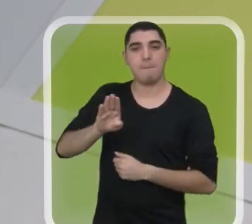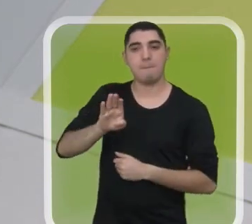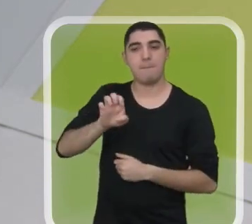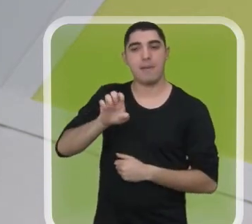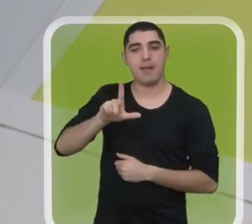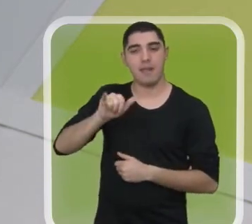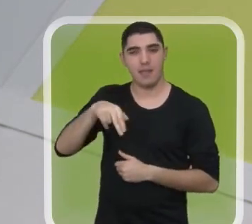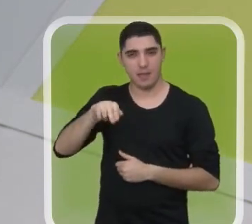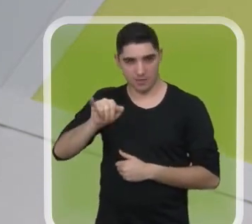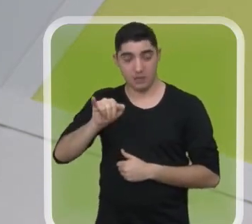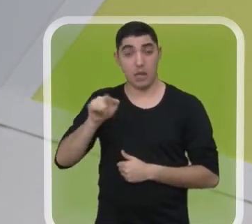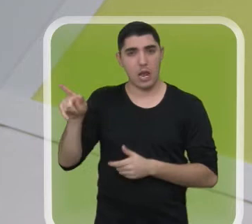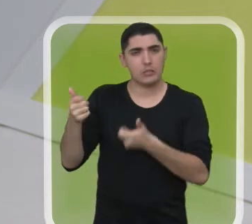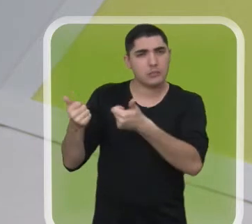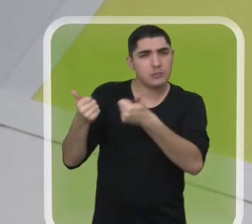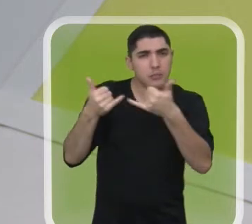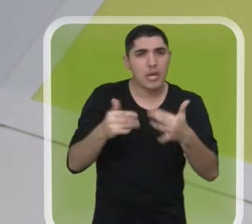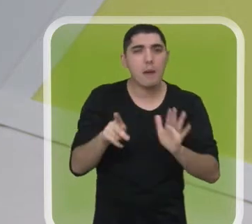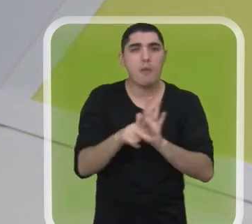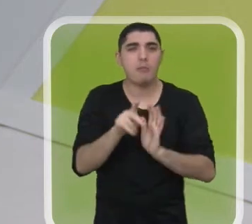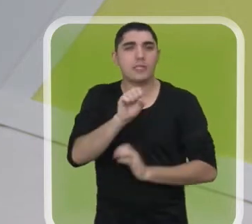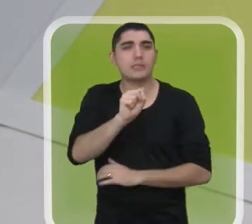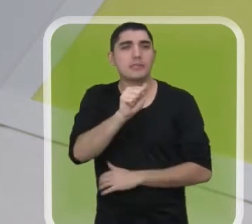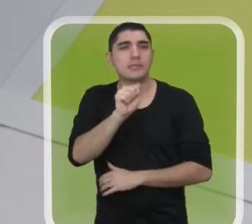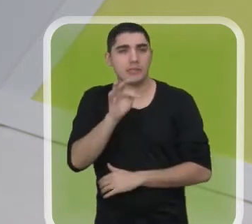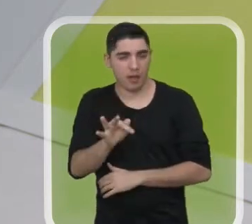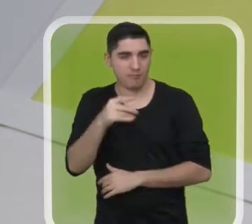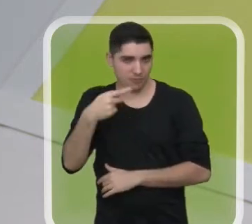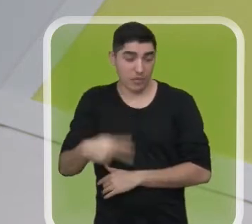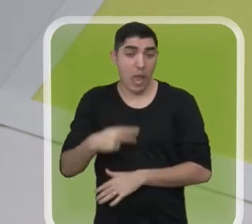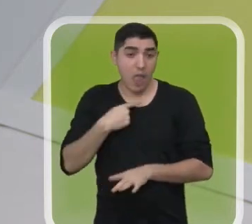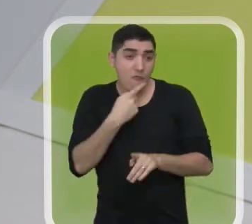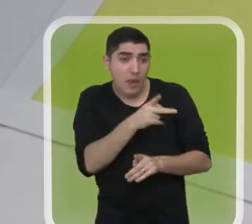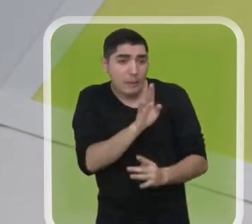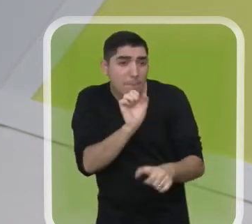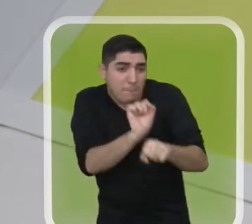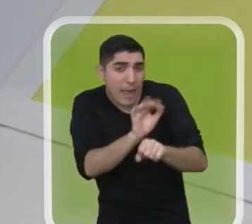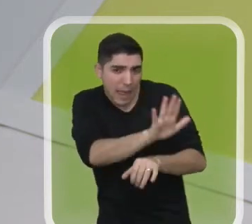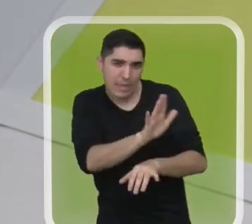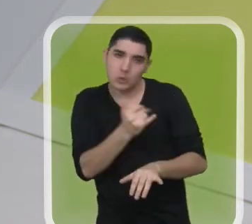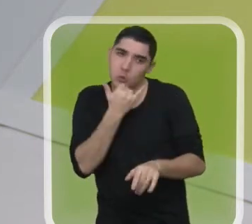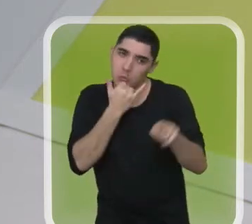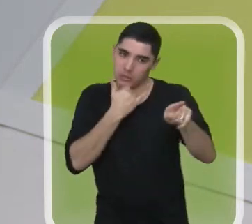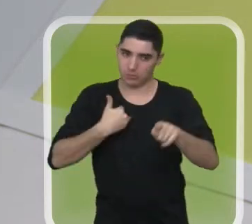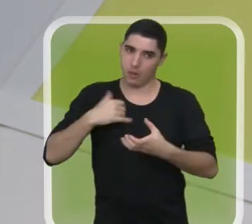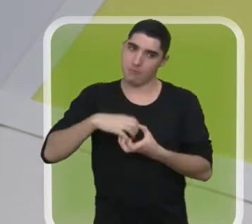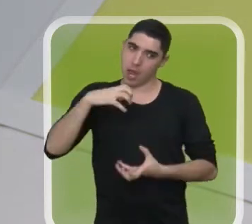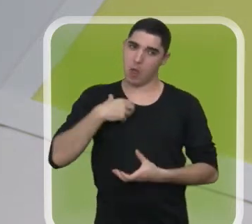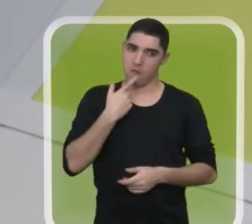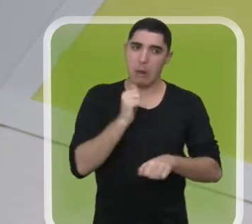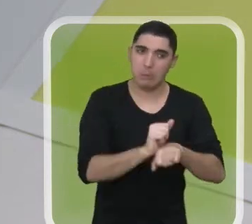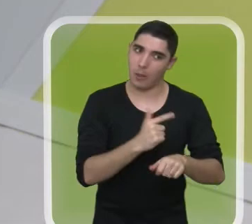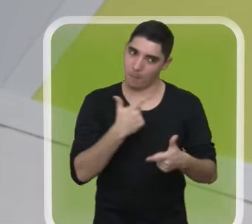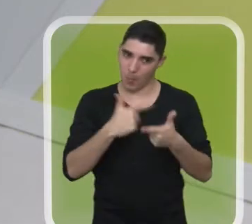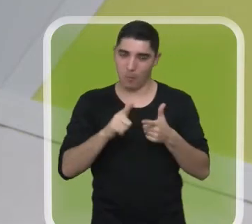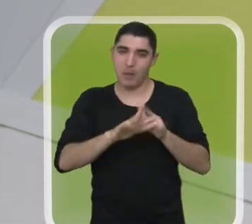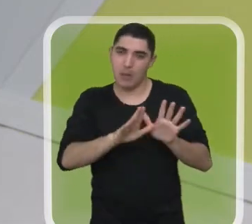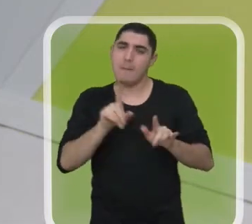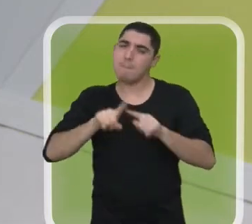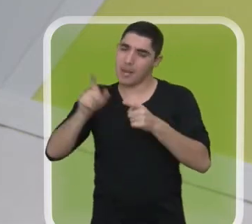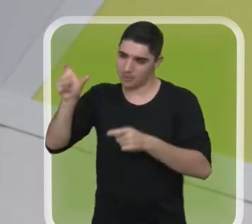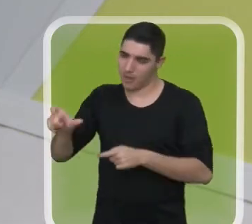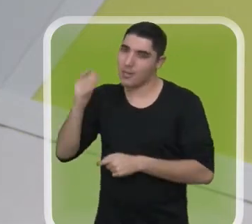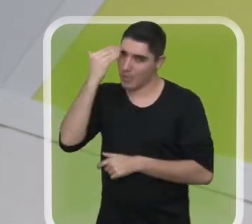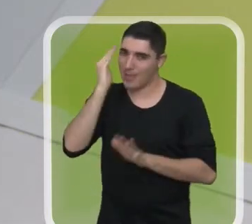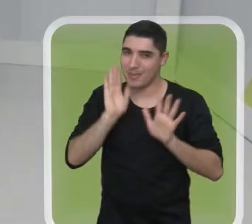falando sobre a SAF do São José, sobre dívidas. Eu interrompi o Fonseca, interromper os mais velhos é um grande problema, mas ele entende.